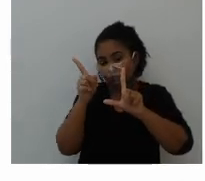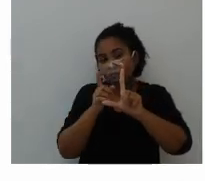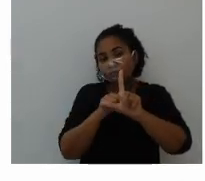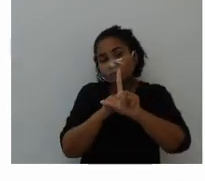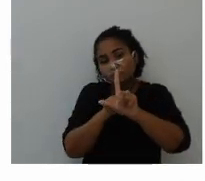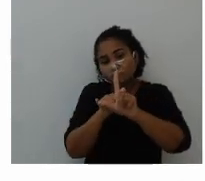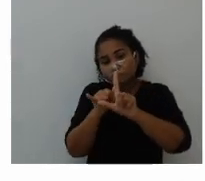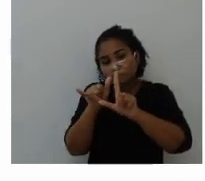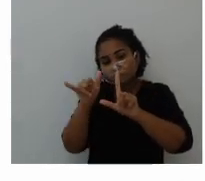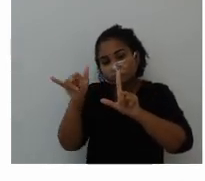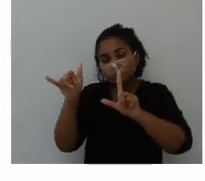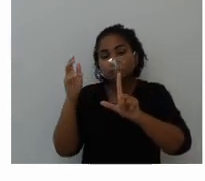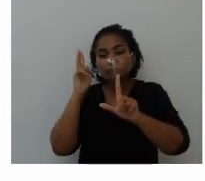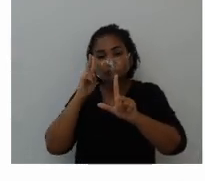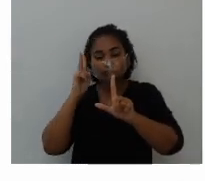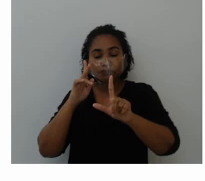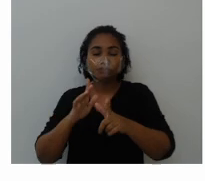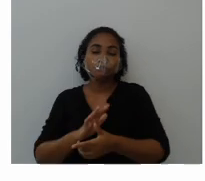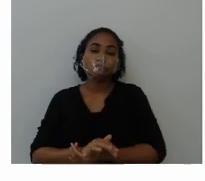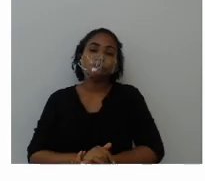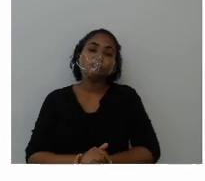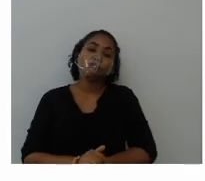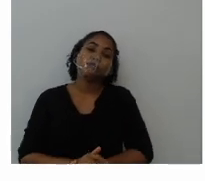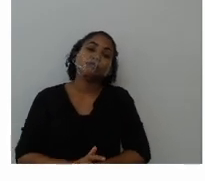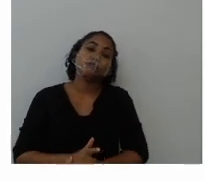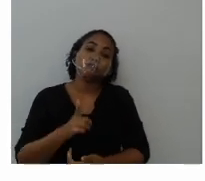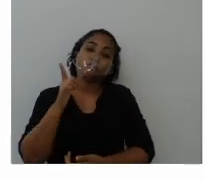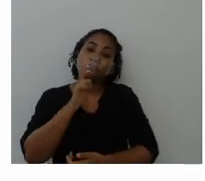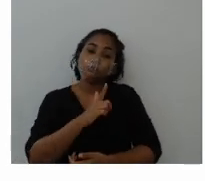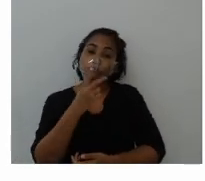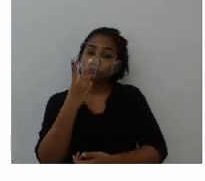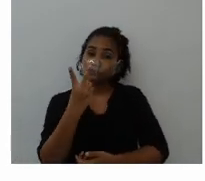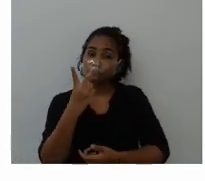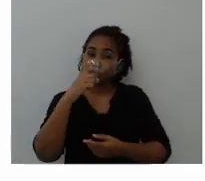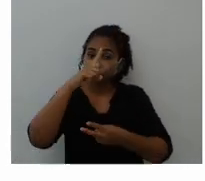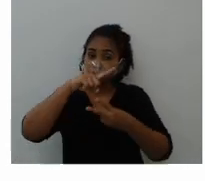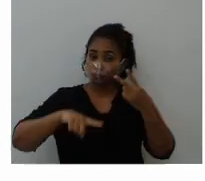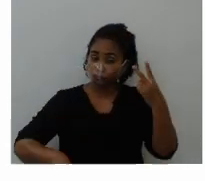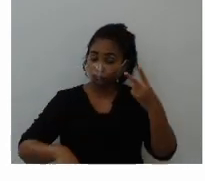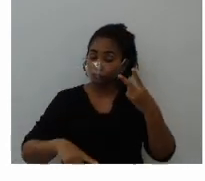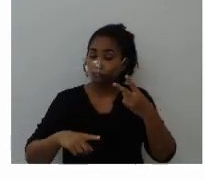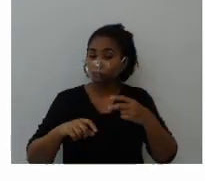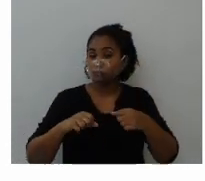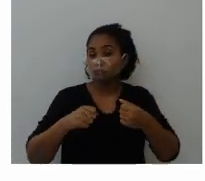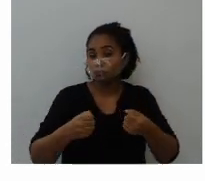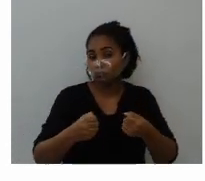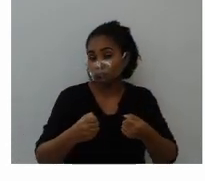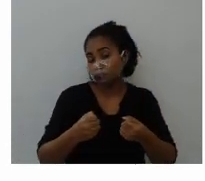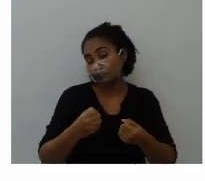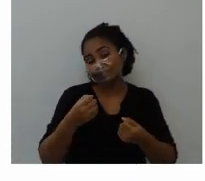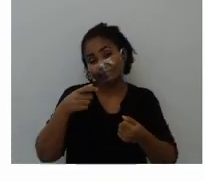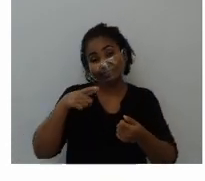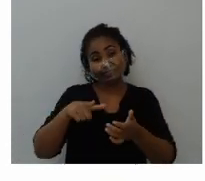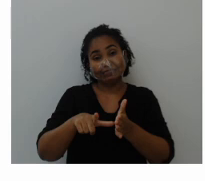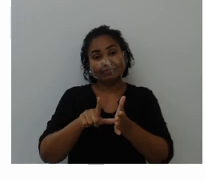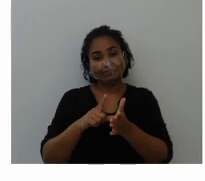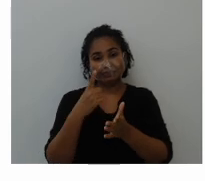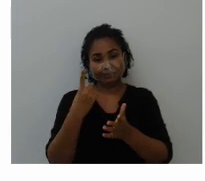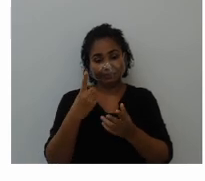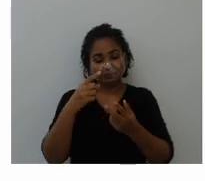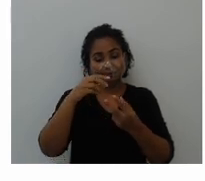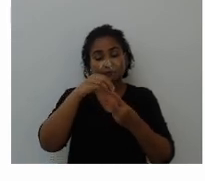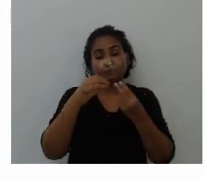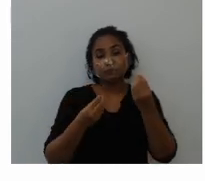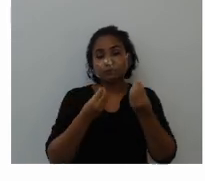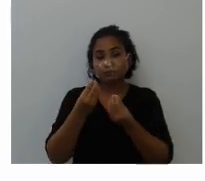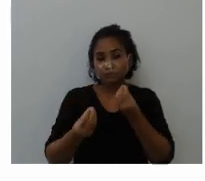de agir. Olha que bacana. Então a gente tem agora duas forças no lugar de uma. Como é que eu calculo a componente X, Paulinho?